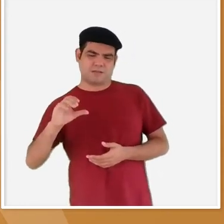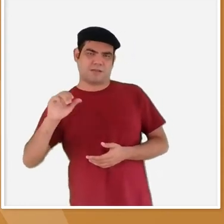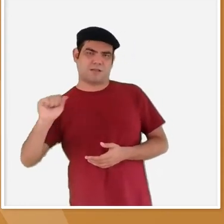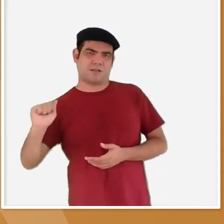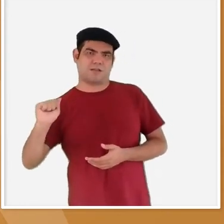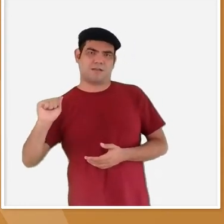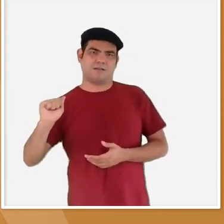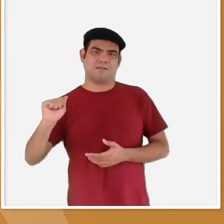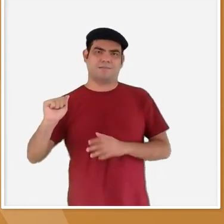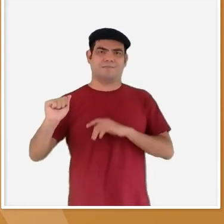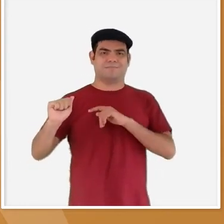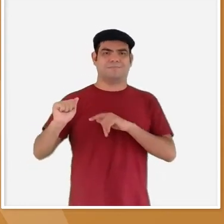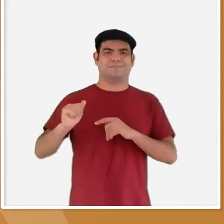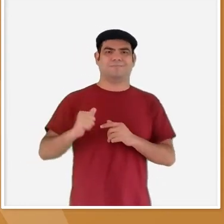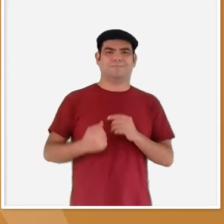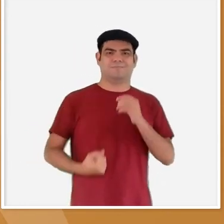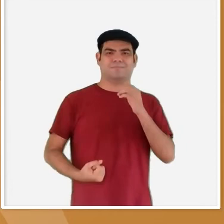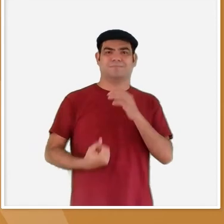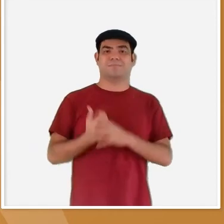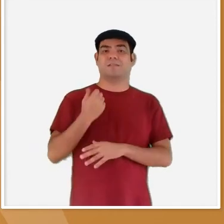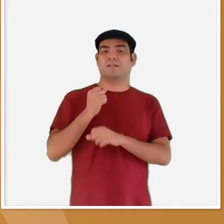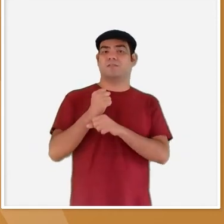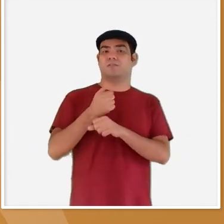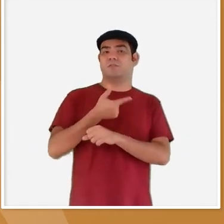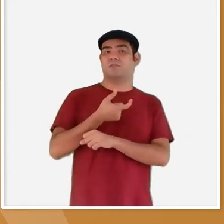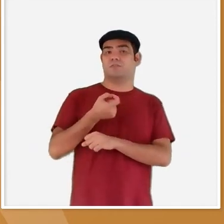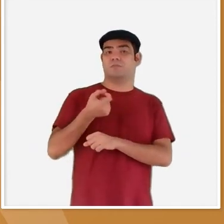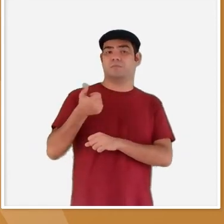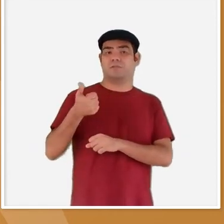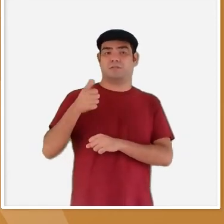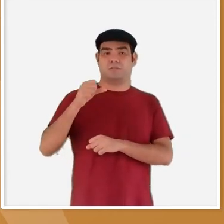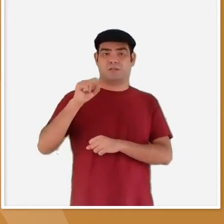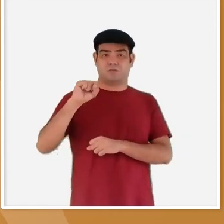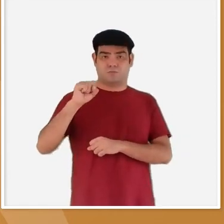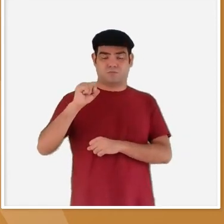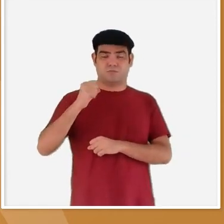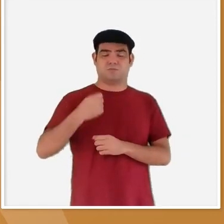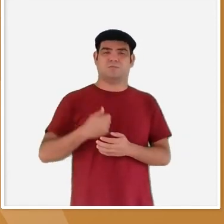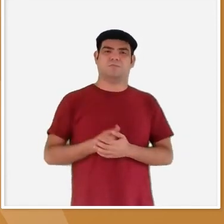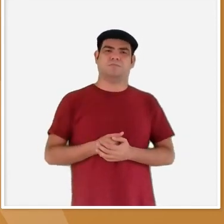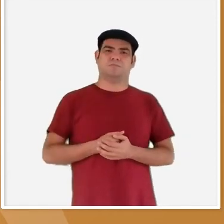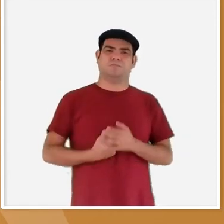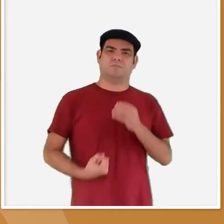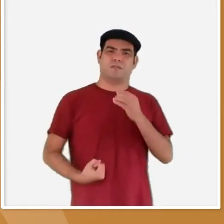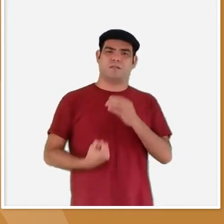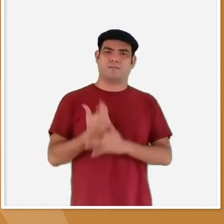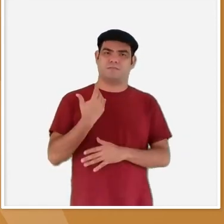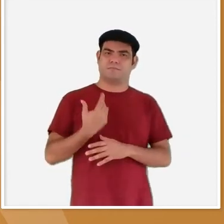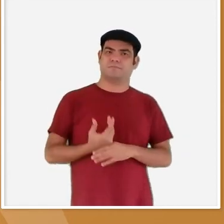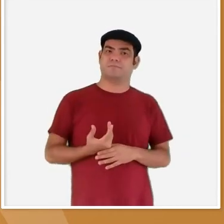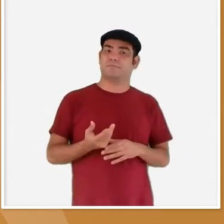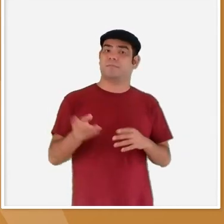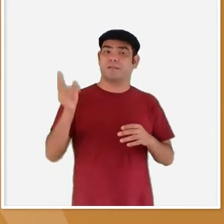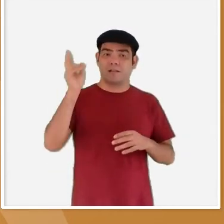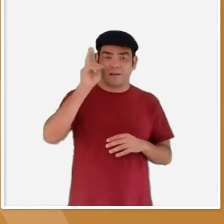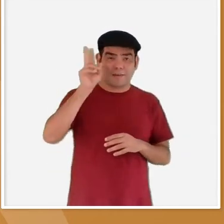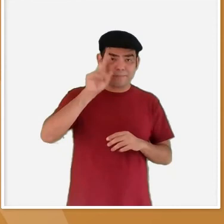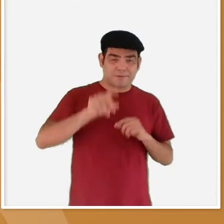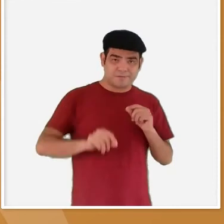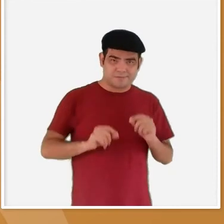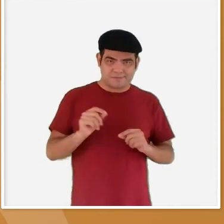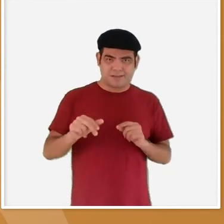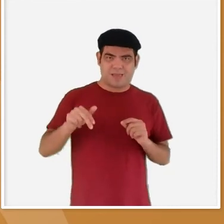foi instituído no ano passado, em 2018. Vale ressaltar que o